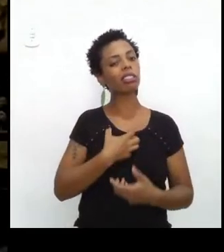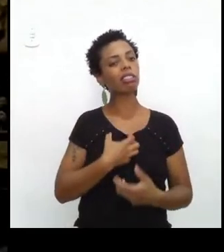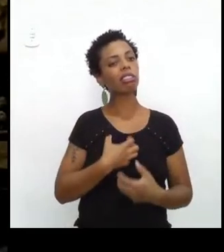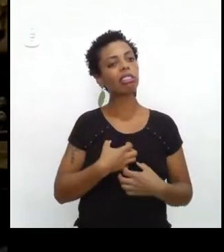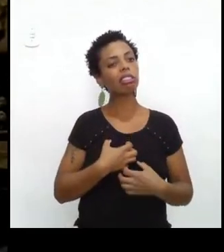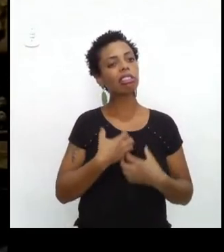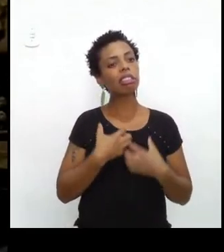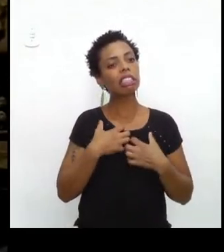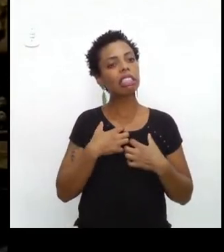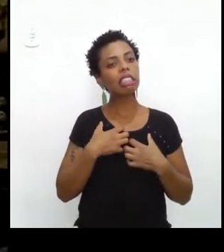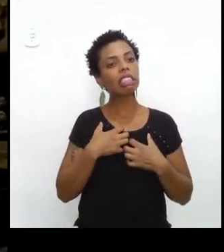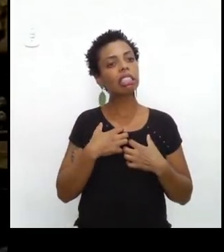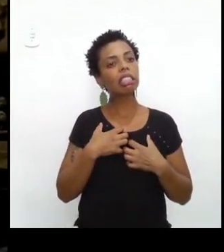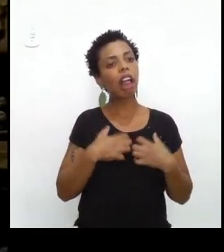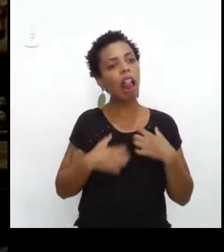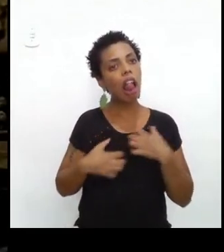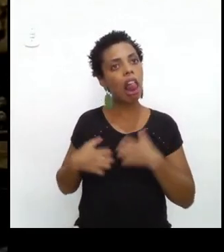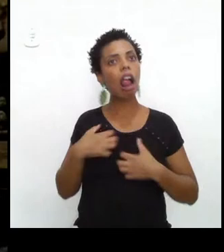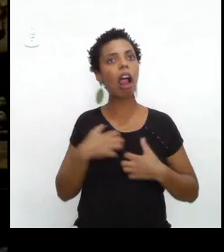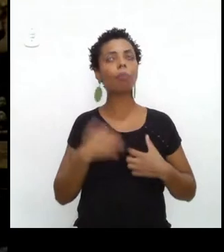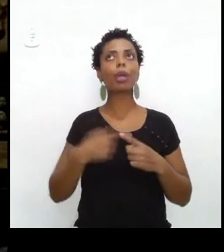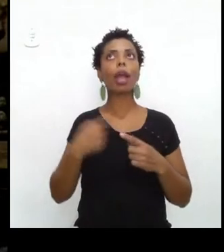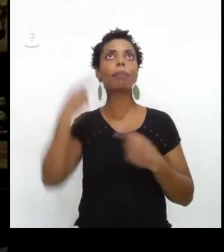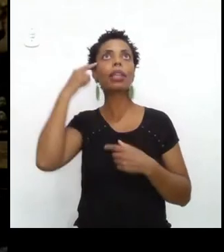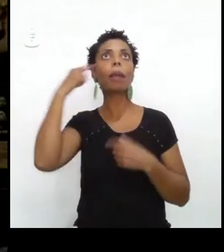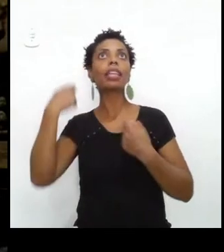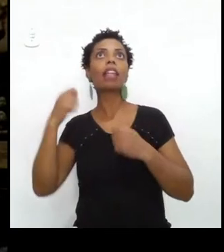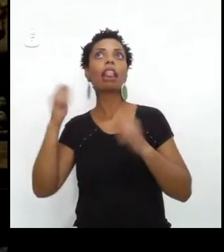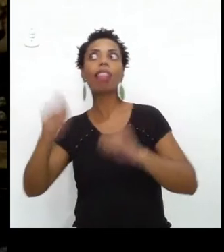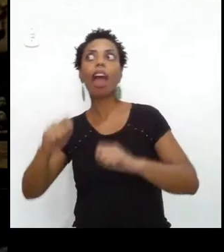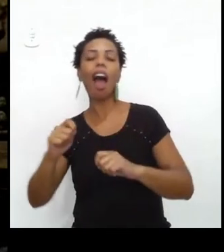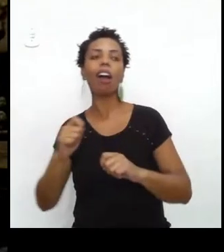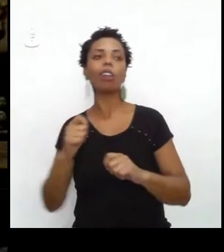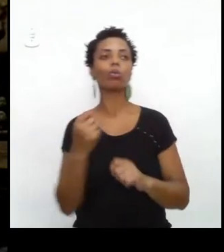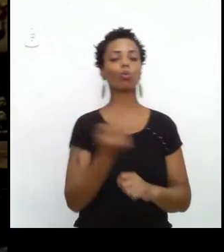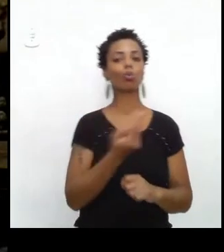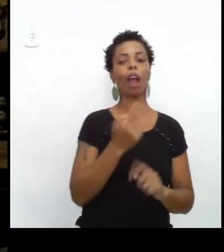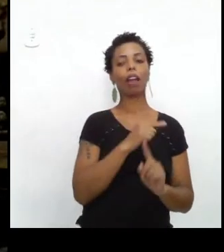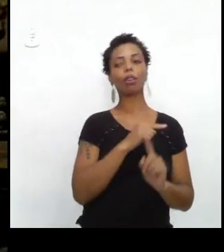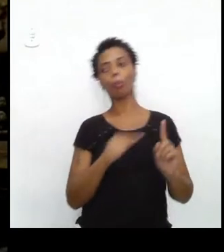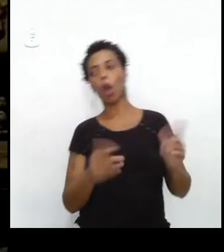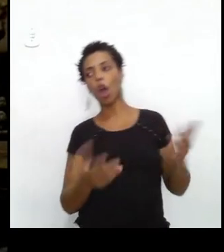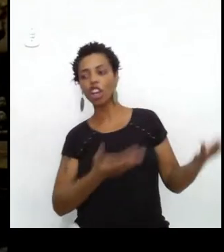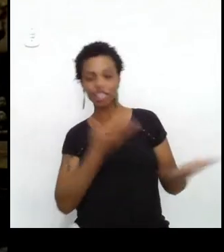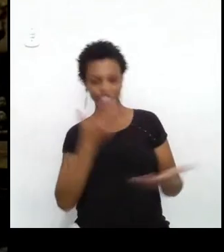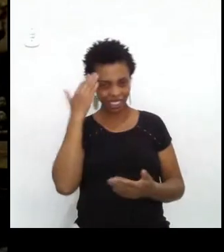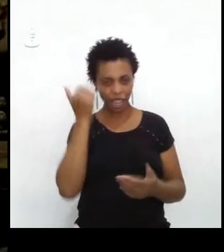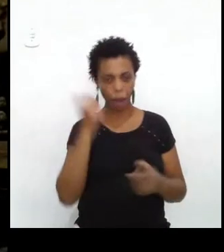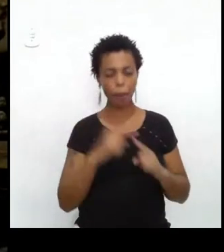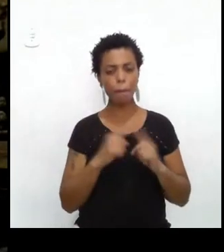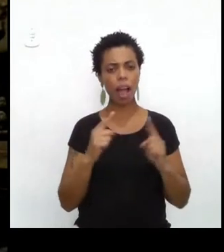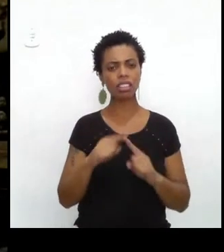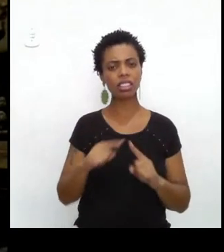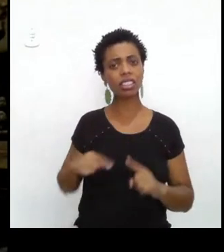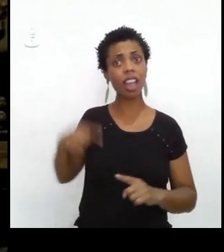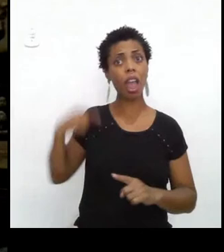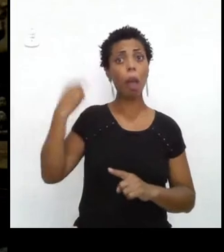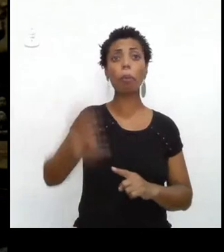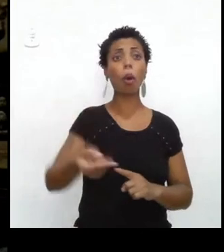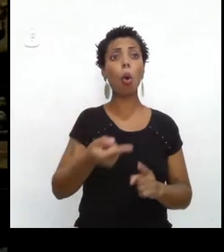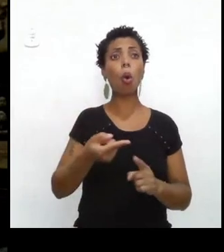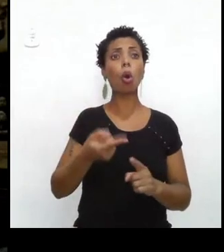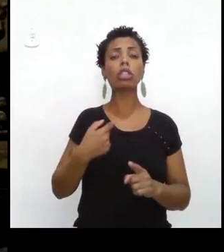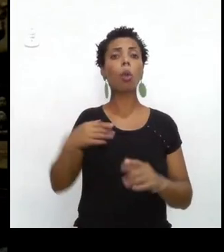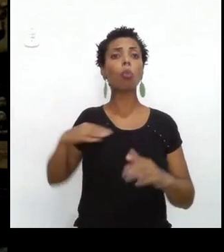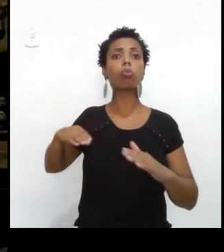Comes when you least expect it Being Part of my duties da tarrafa em